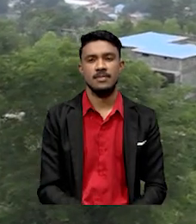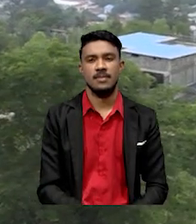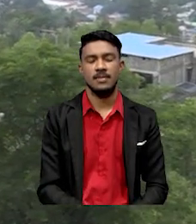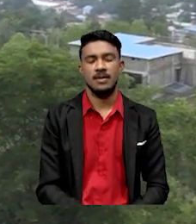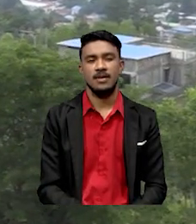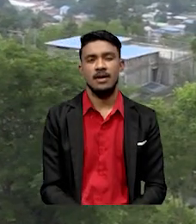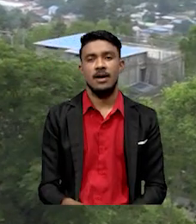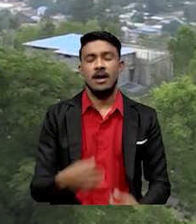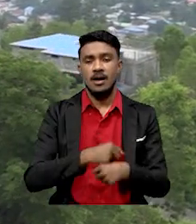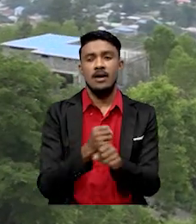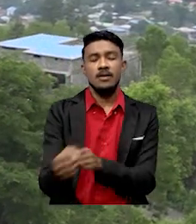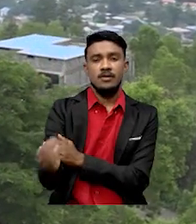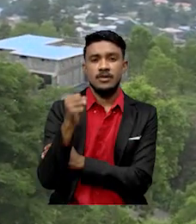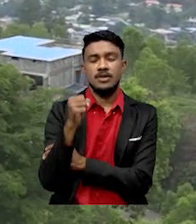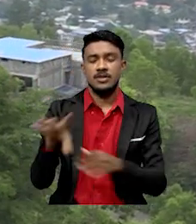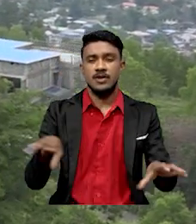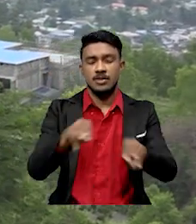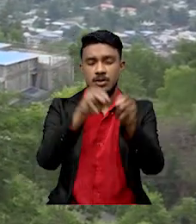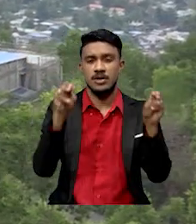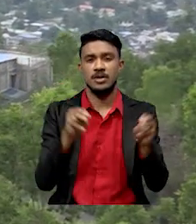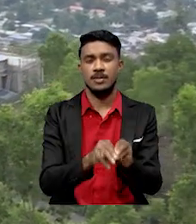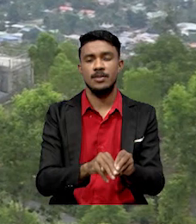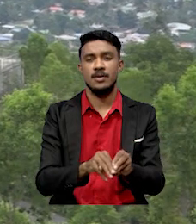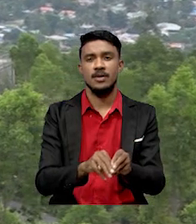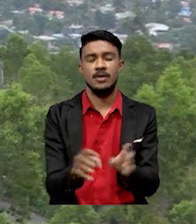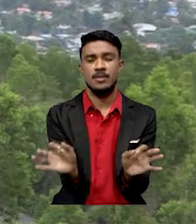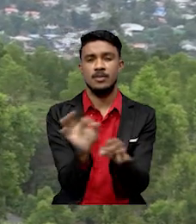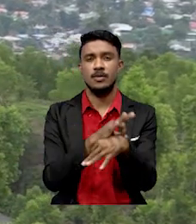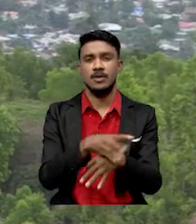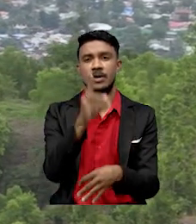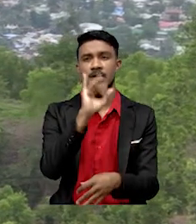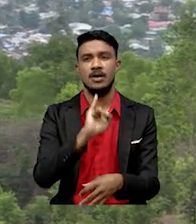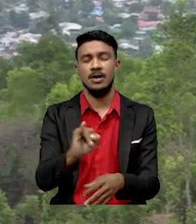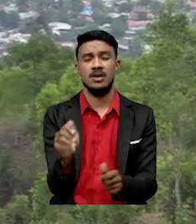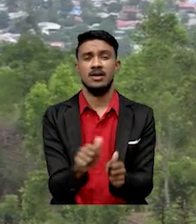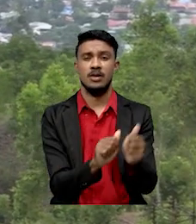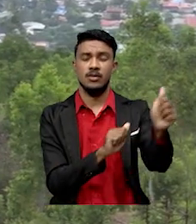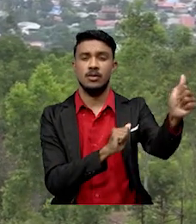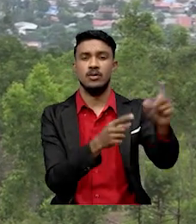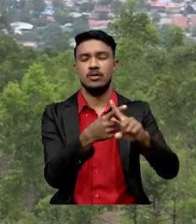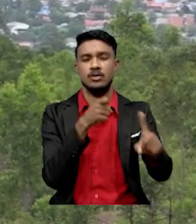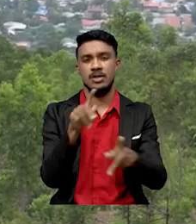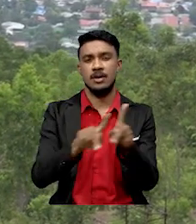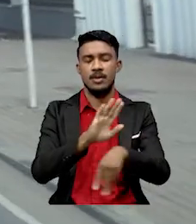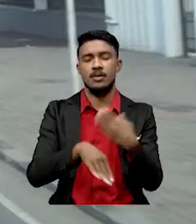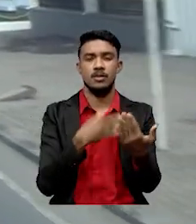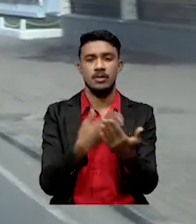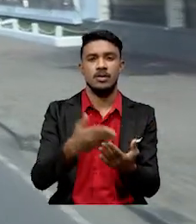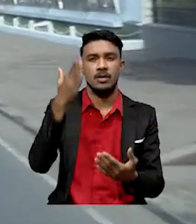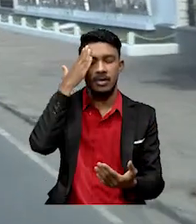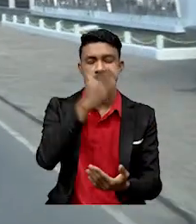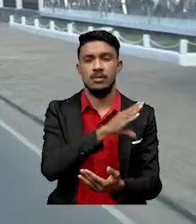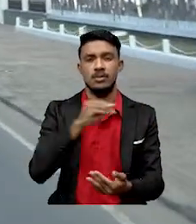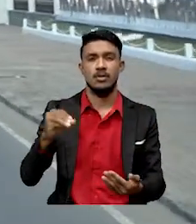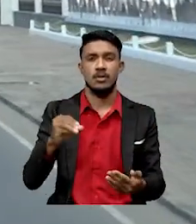Atu reforça serviço municipal nian, liliu transforma cidade dele ni besaidok, Rússia é uma rota na expectativa,